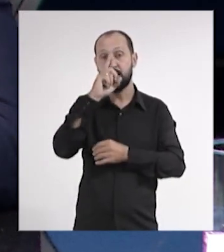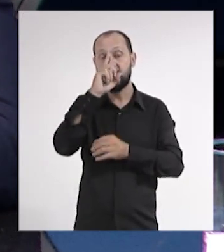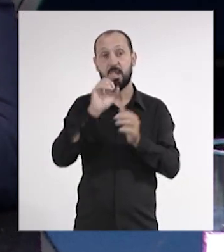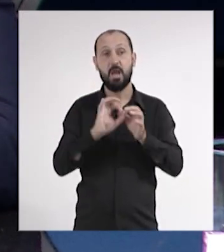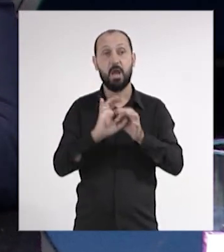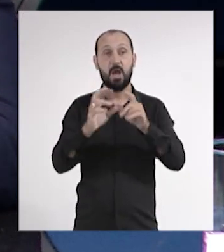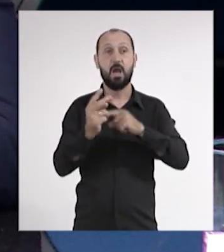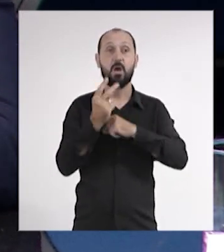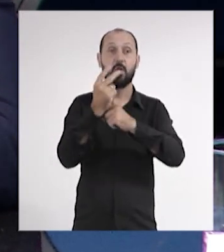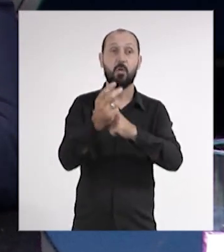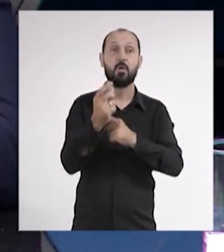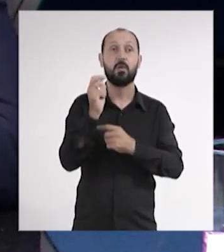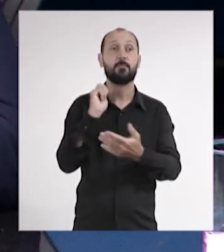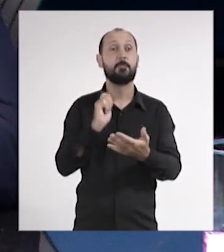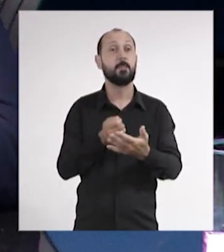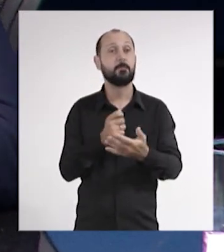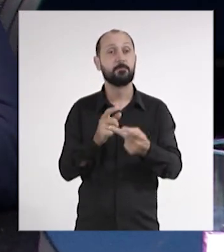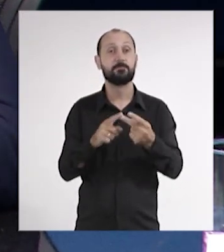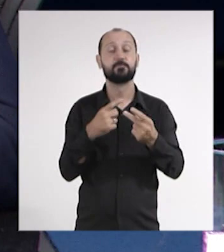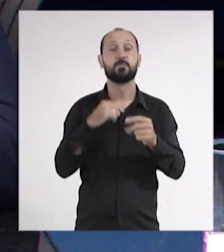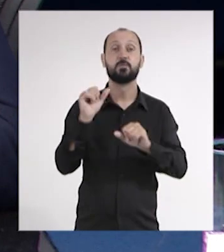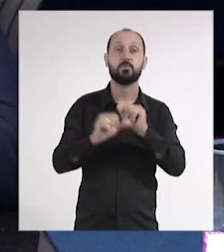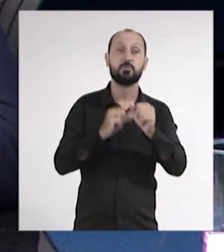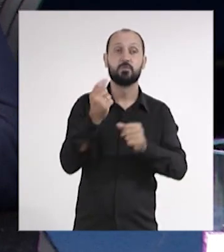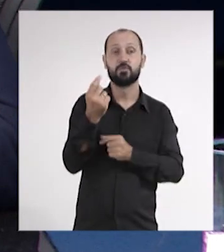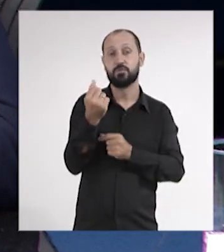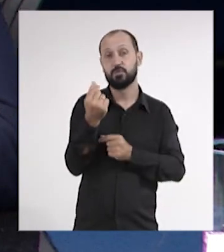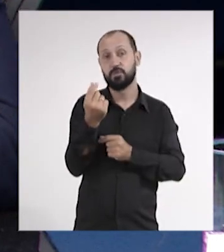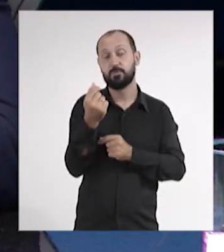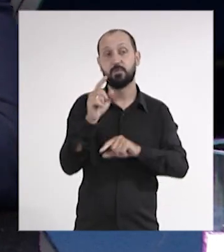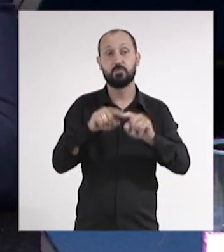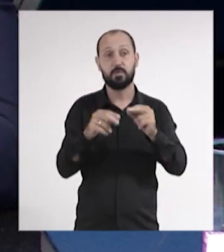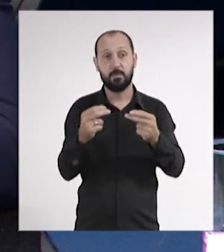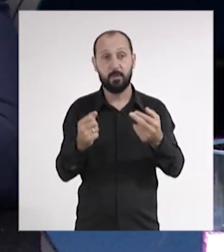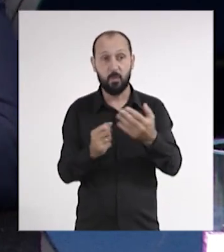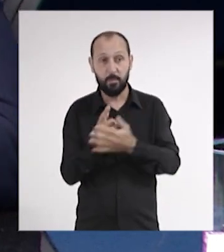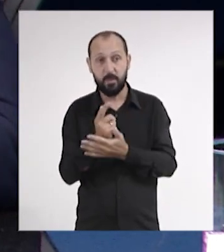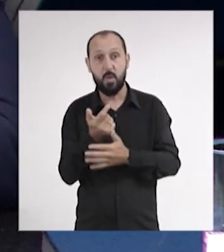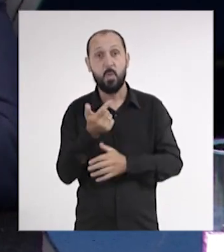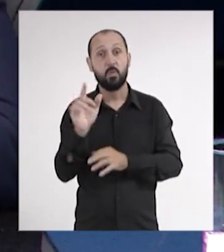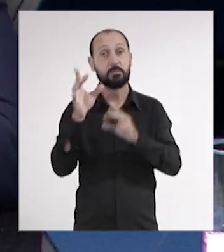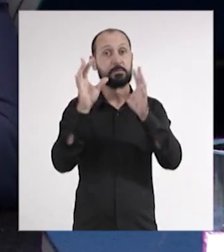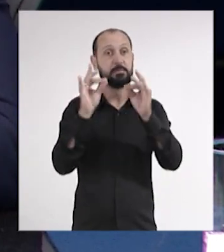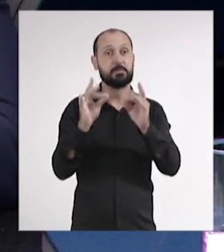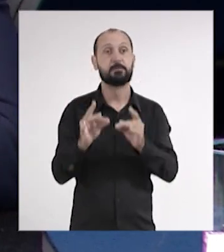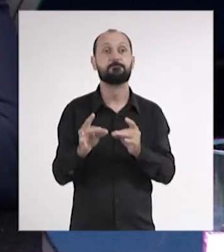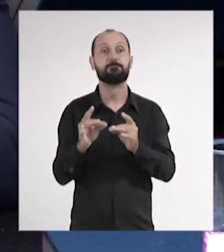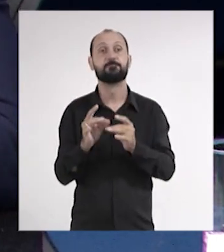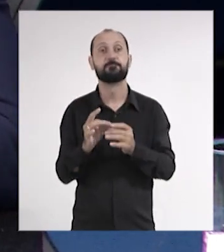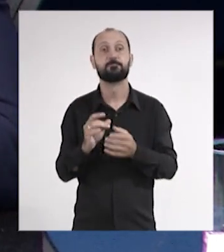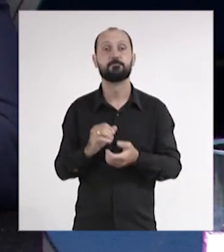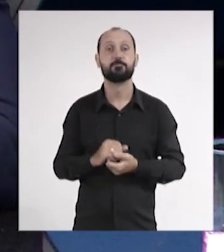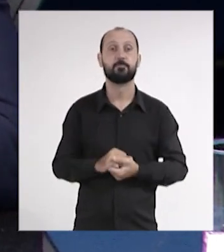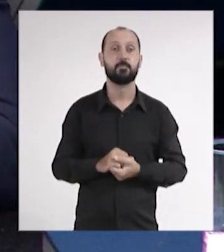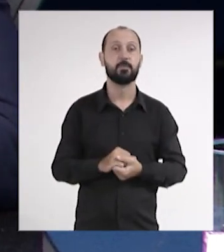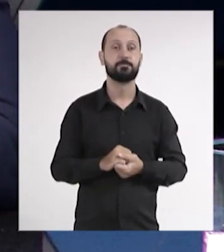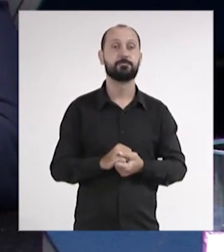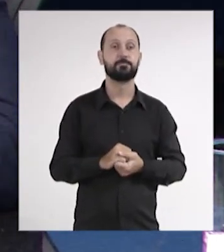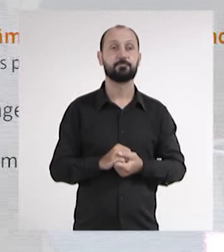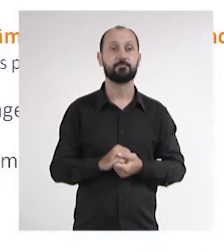risco cambial, como risco de variação de preços de insumos, que são outras variações, outras inovações